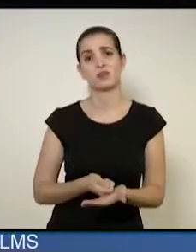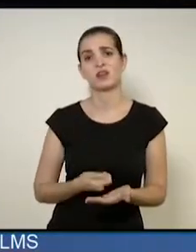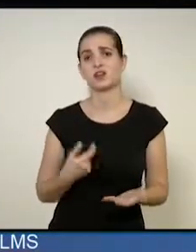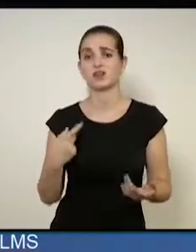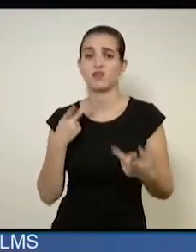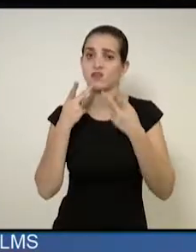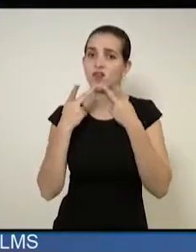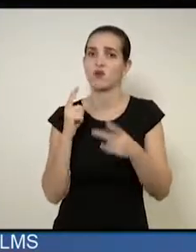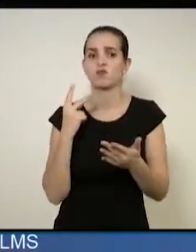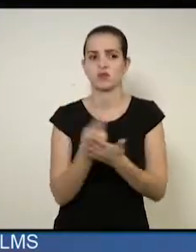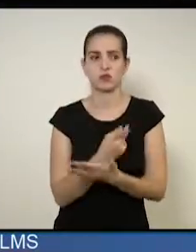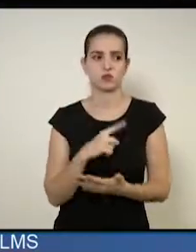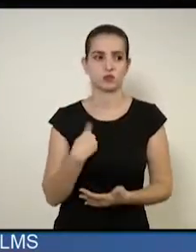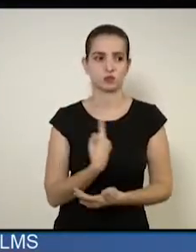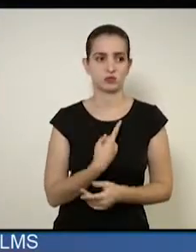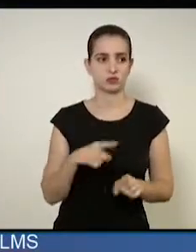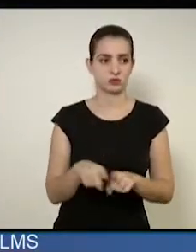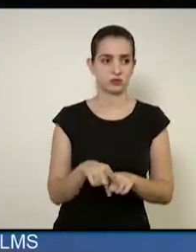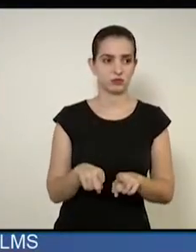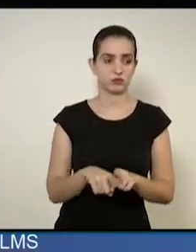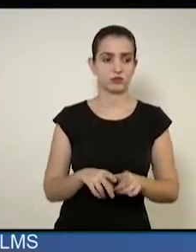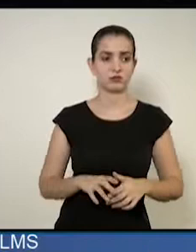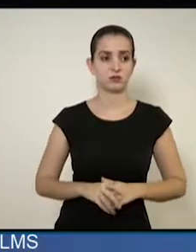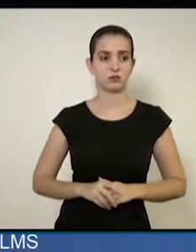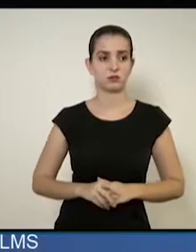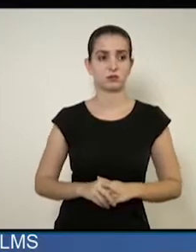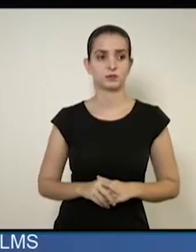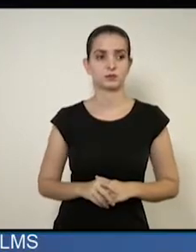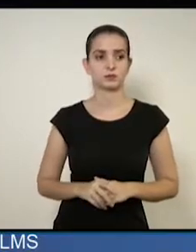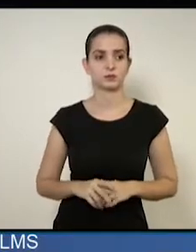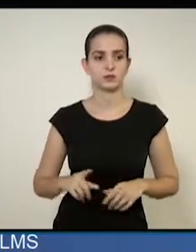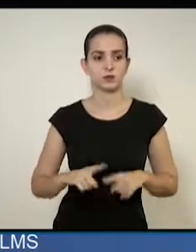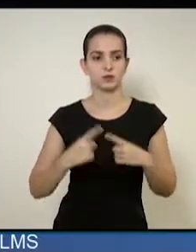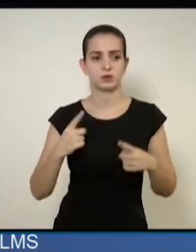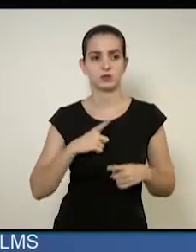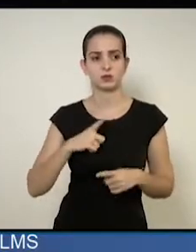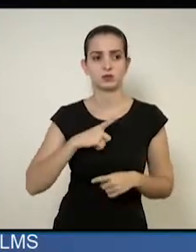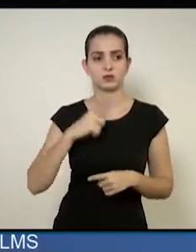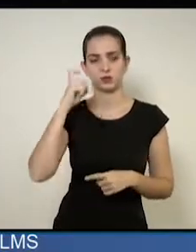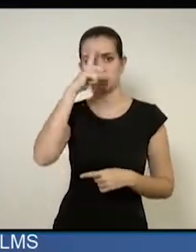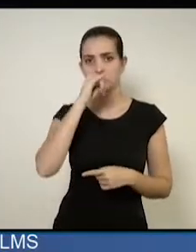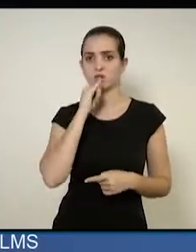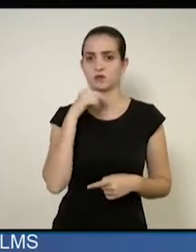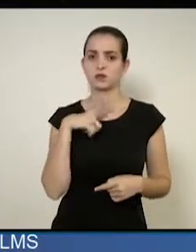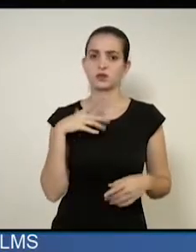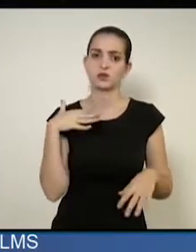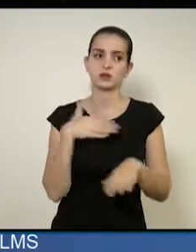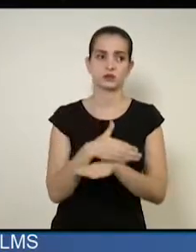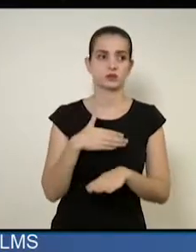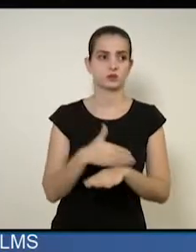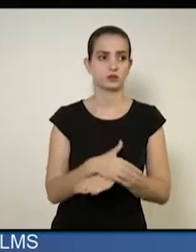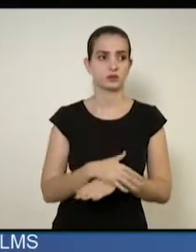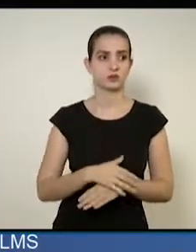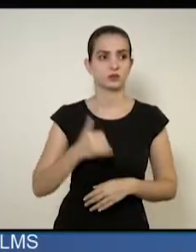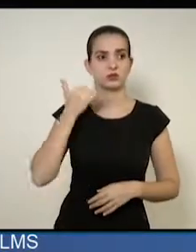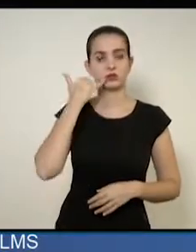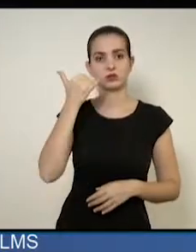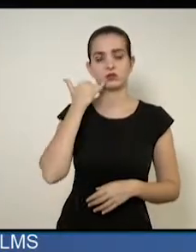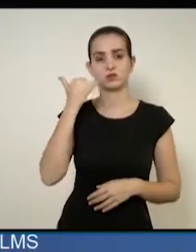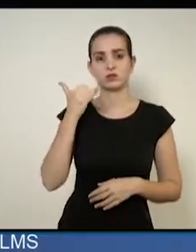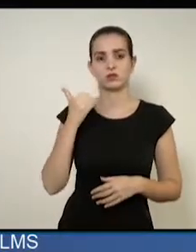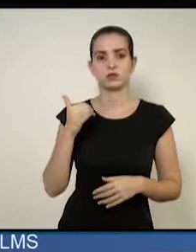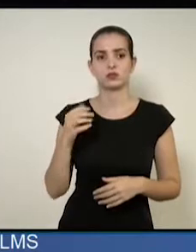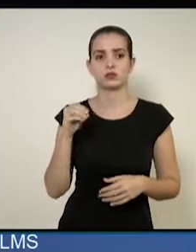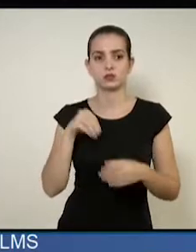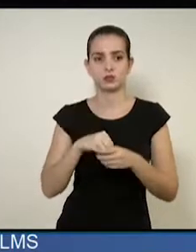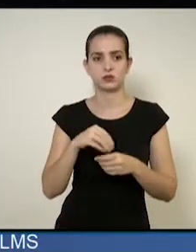falha nossa aqui também. Eu não sei se isso vai melhorar. Mas eu tenho dificuldade, por exemplo, de acessar o telefone celular no meu